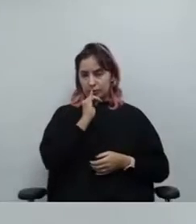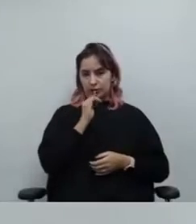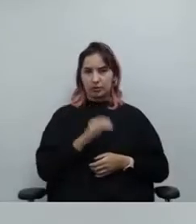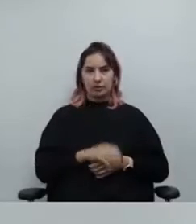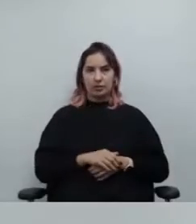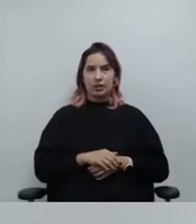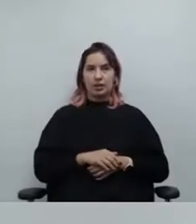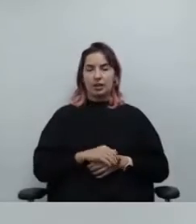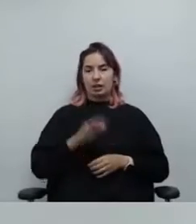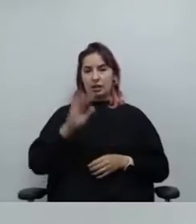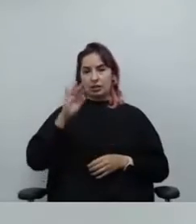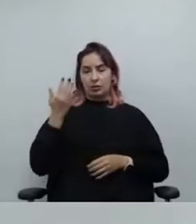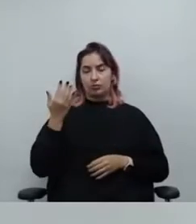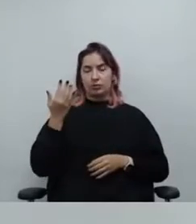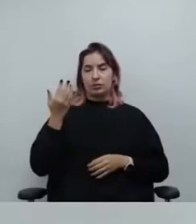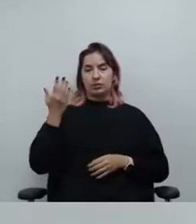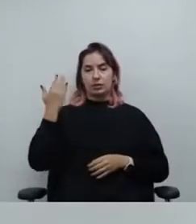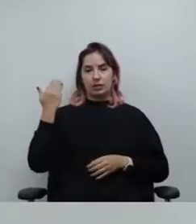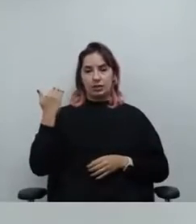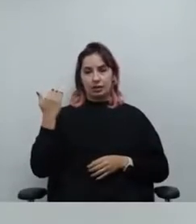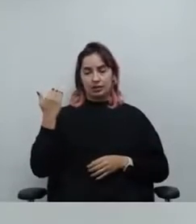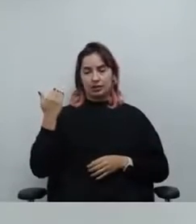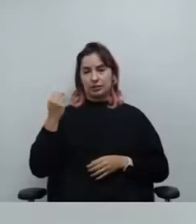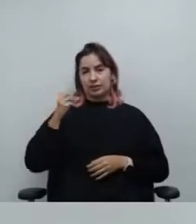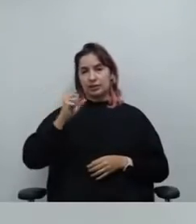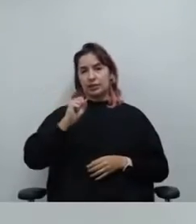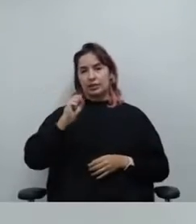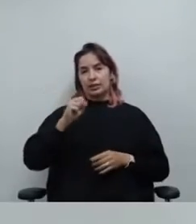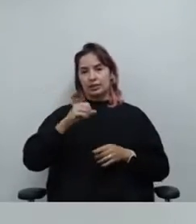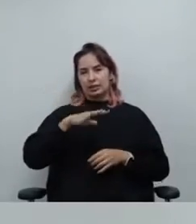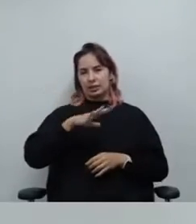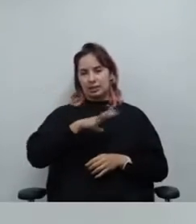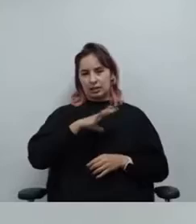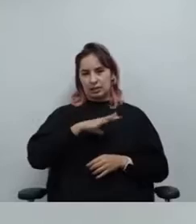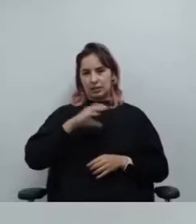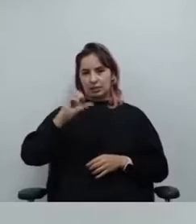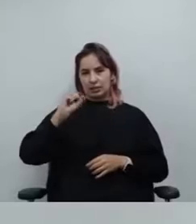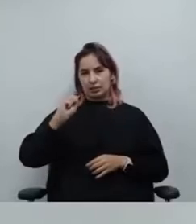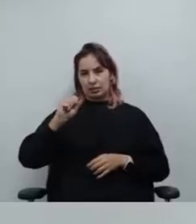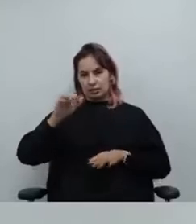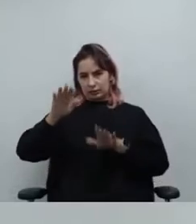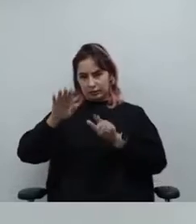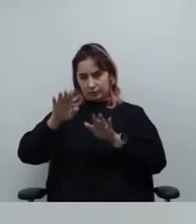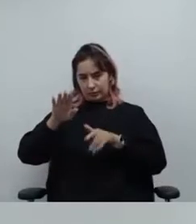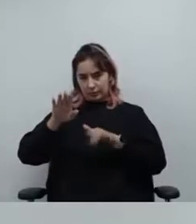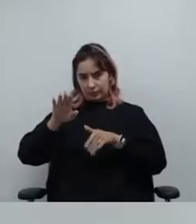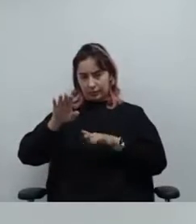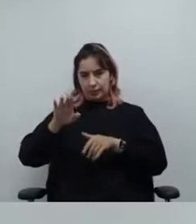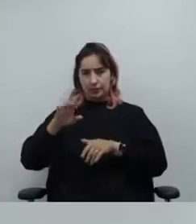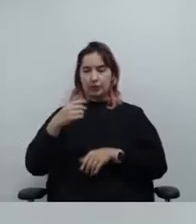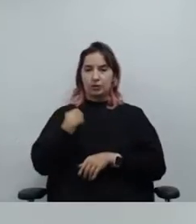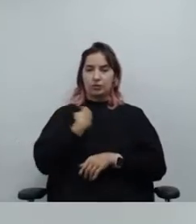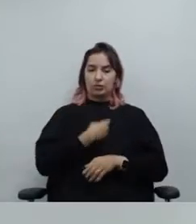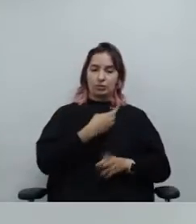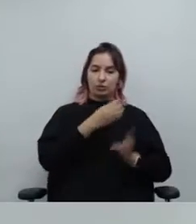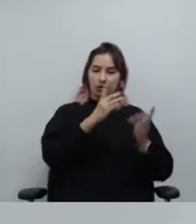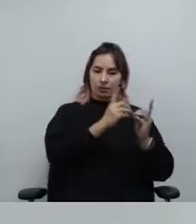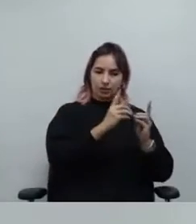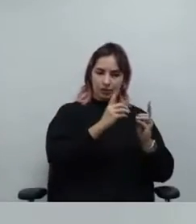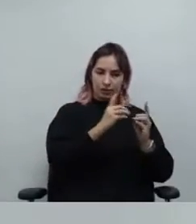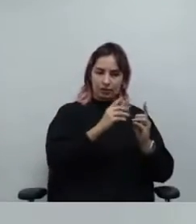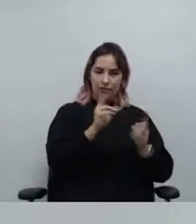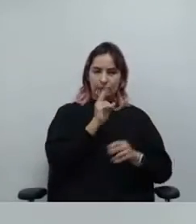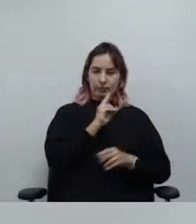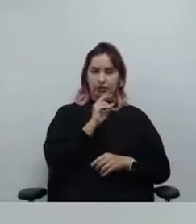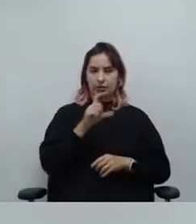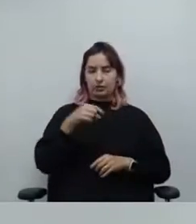São Sebastião, nós fomos 14 vezes para o litoral para realizar os atendimentos ali emergenciais das vítimas, depois a atuação ficou a